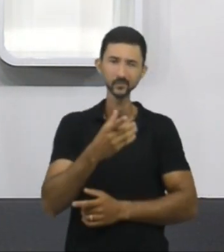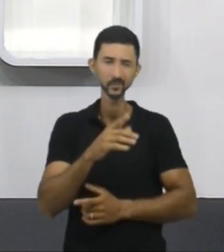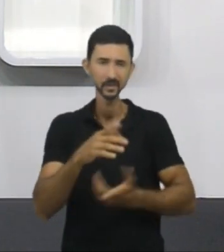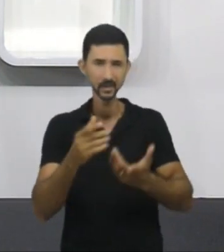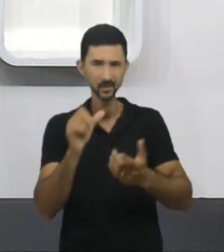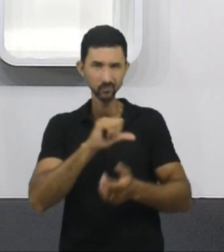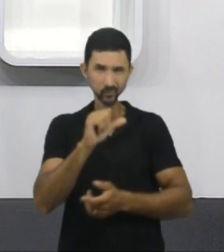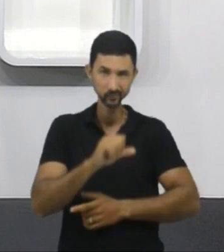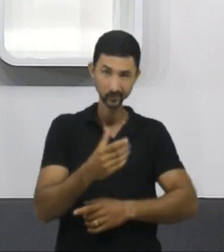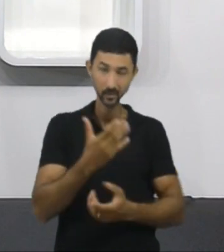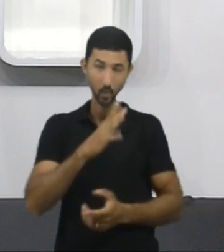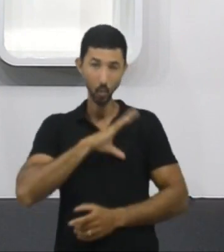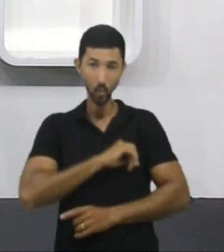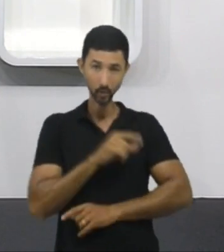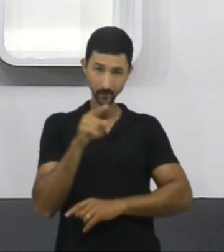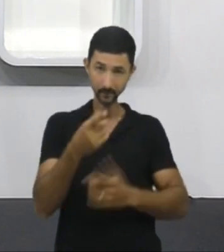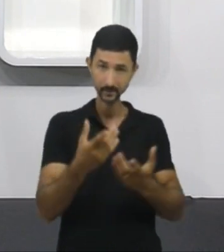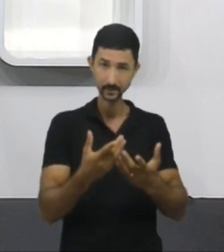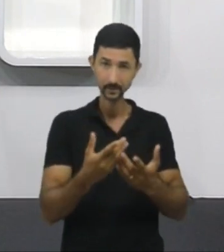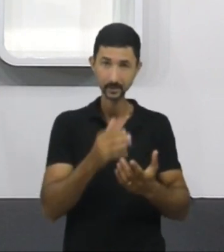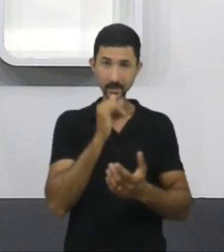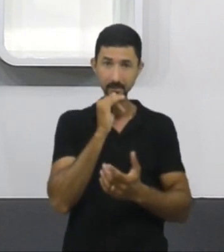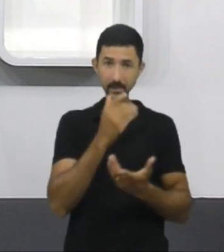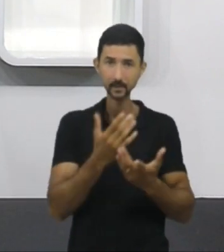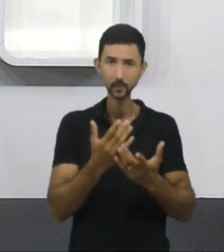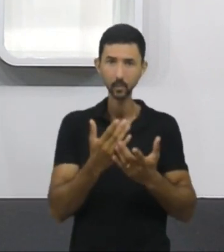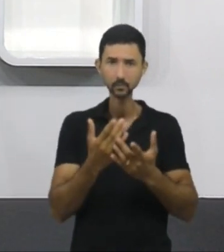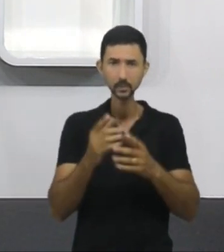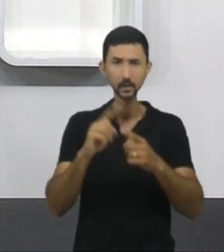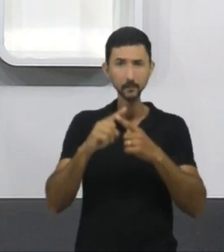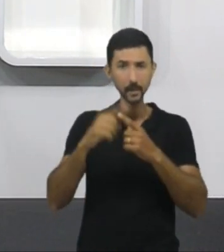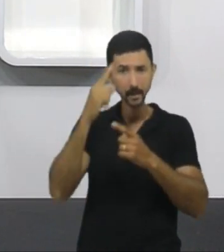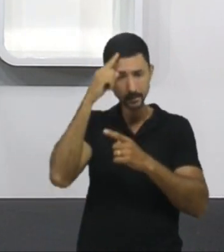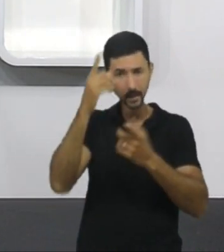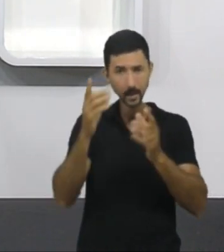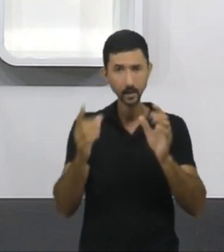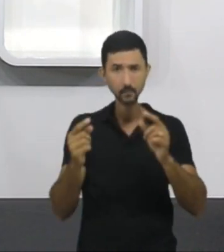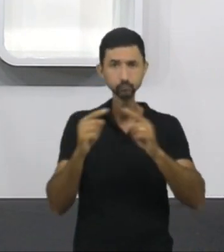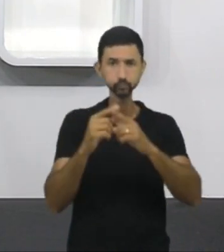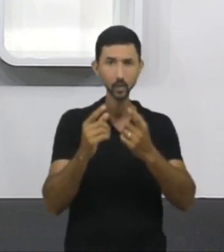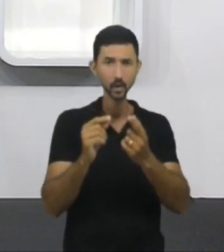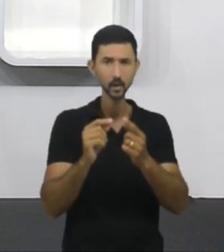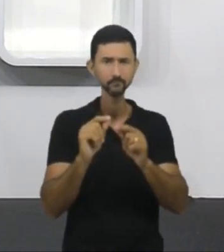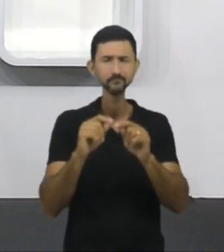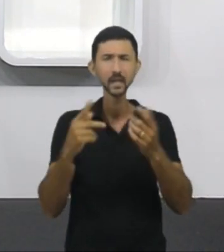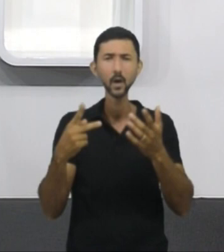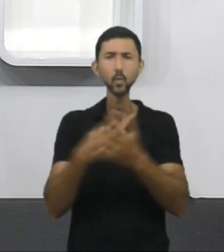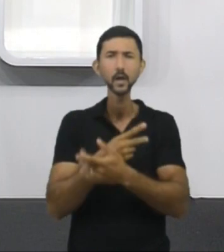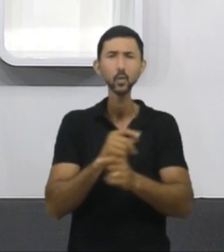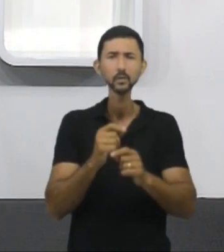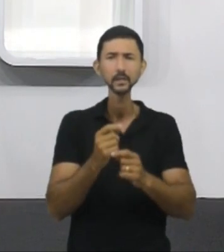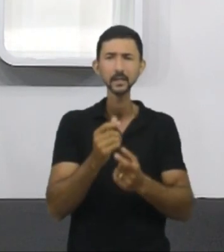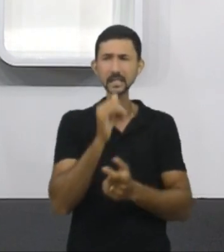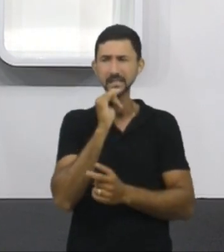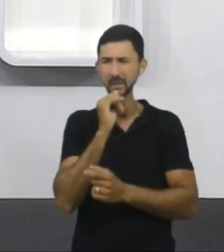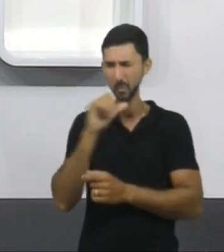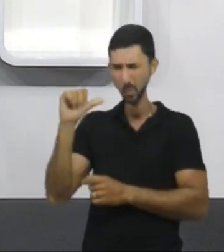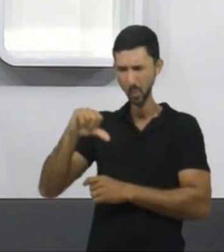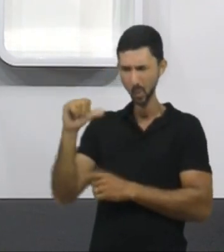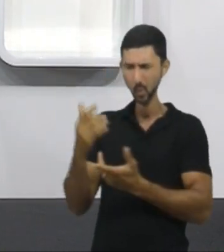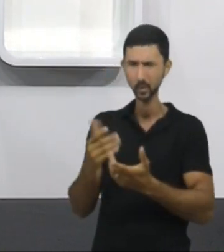de você? A ideia aí, ela é uma ideia de oposição também. O que que acontece quando alguém não vale